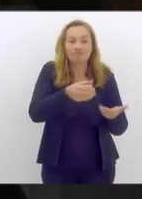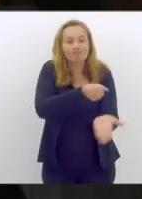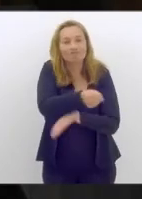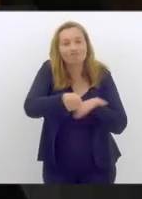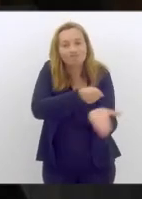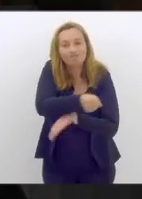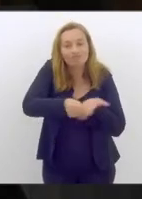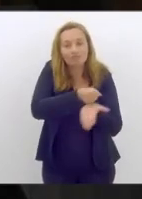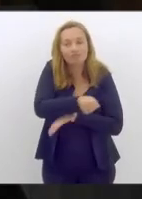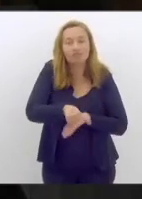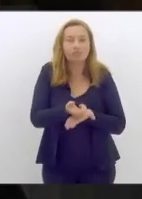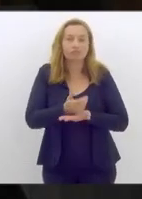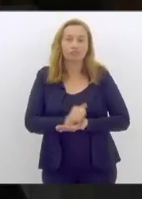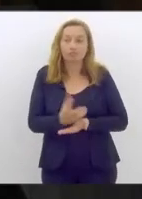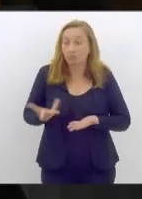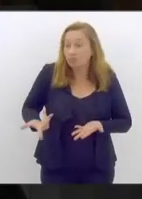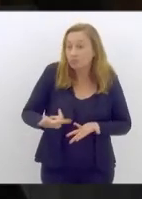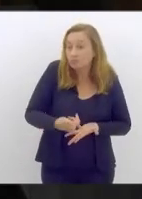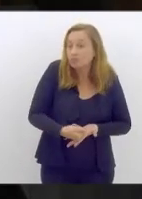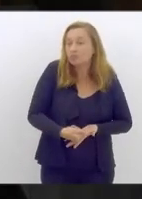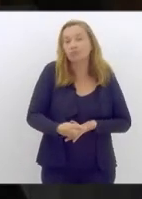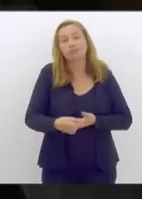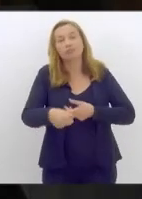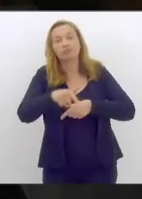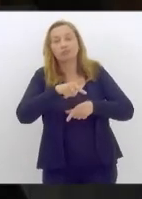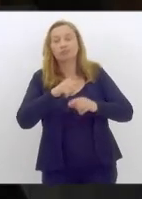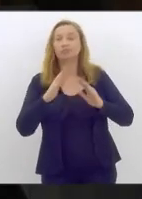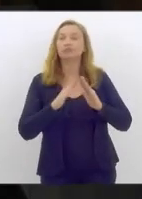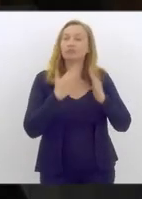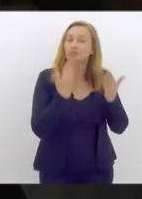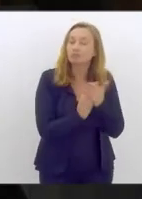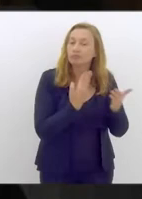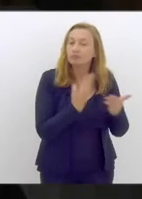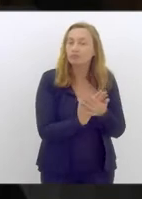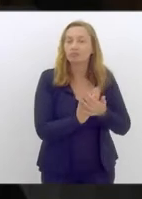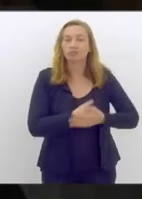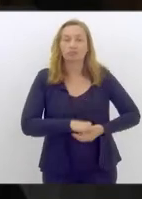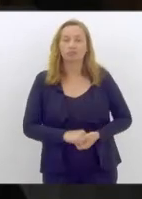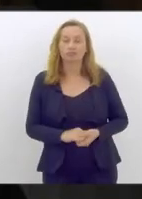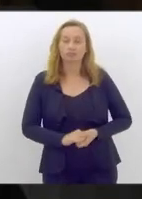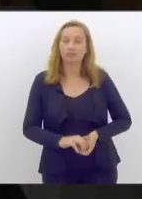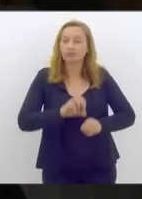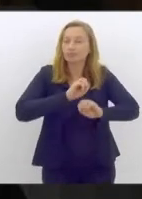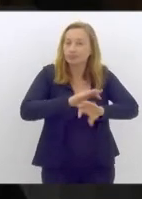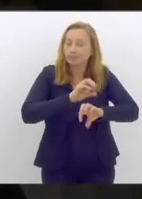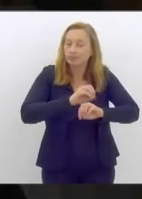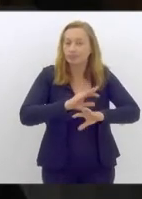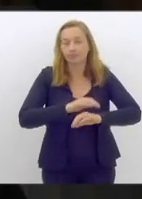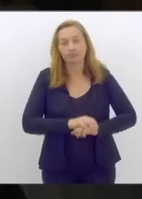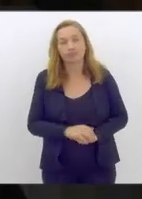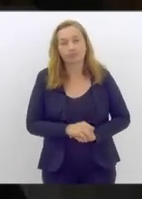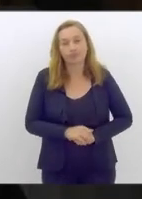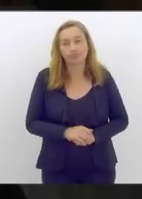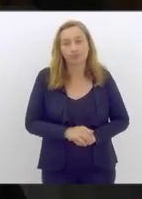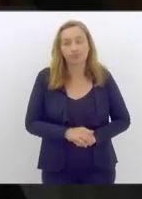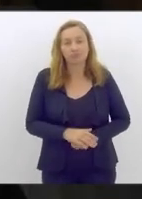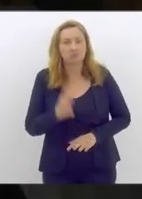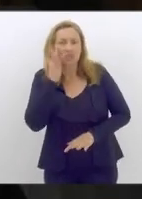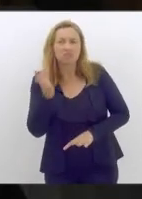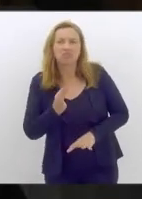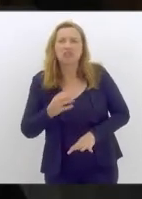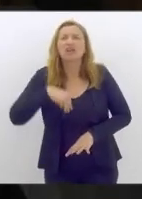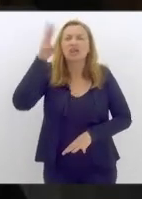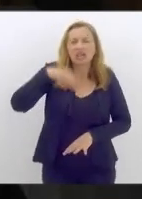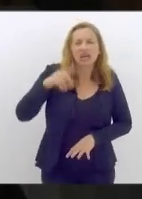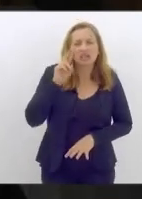sobre as condições de funcionamento da rede estadual de Educação do Rio de Janeiro eu não sei se quem nos